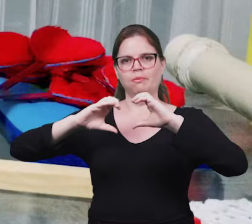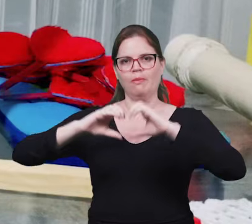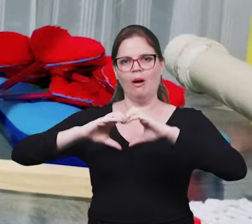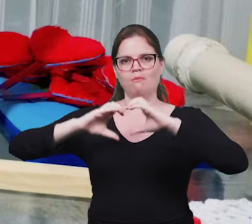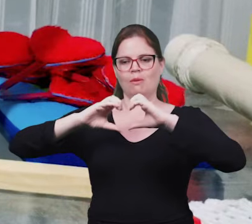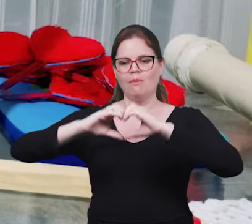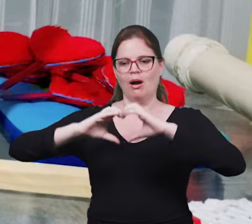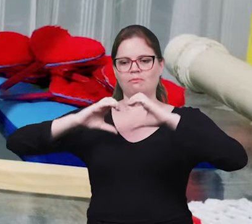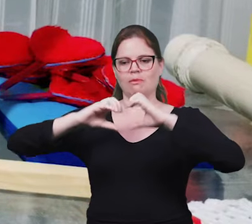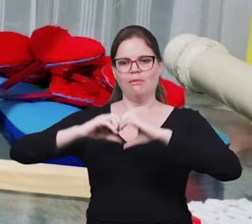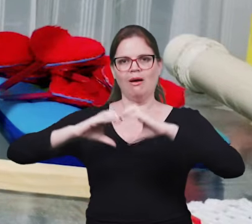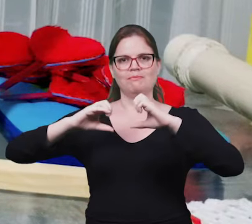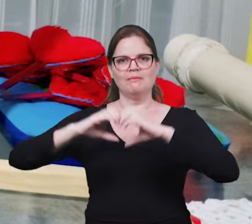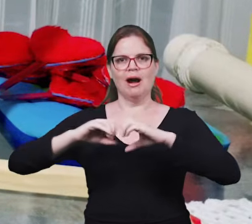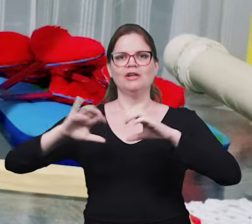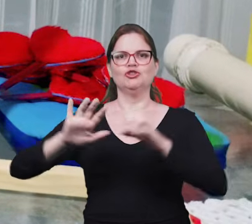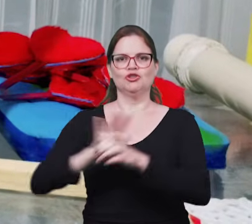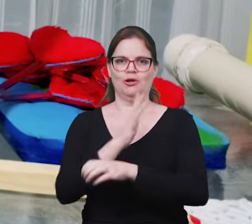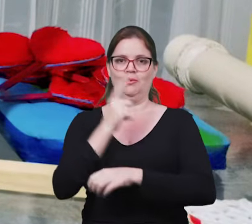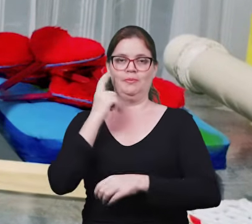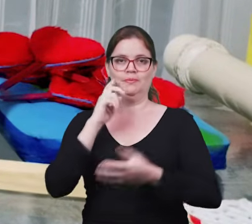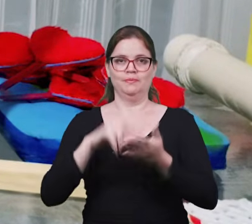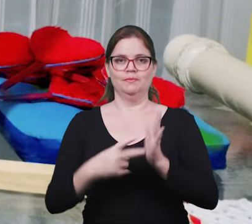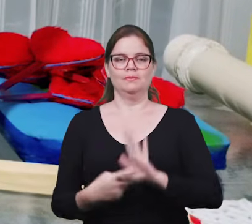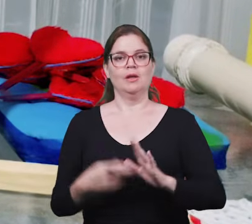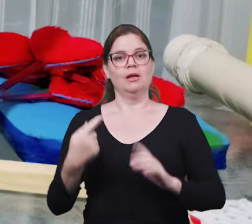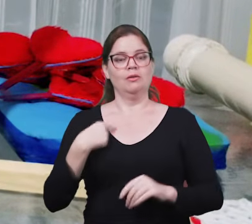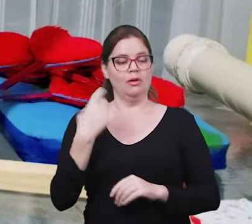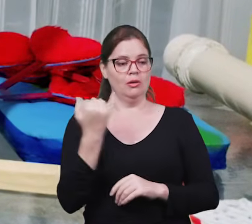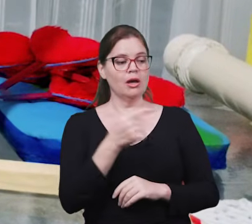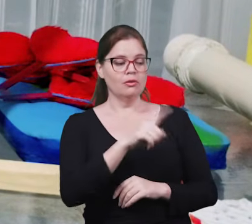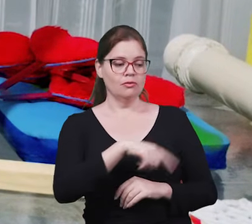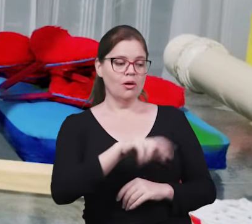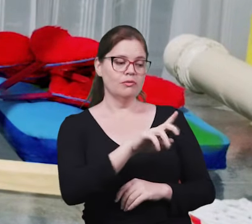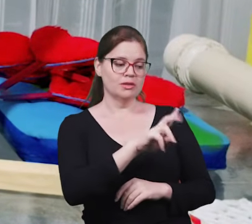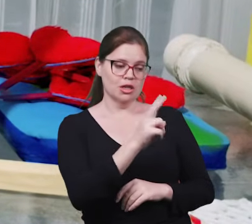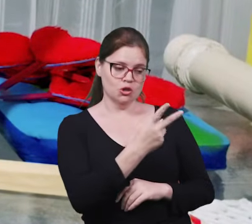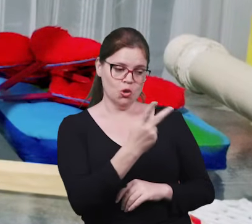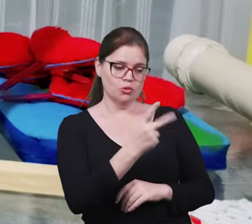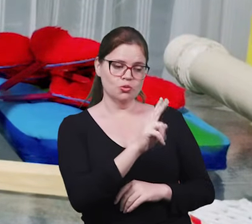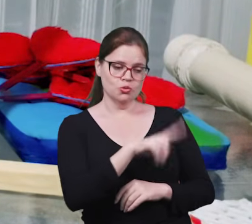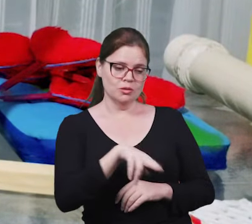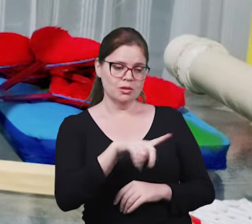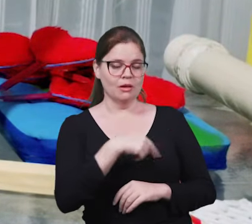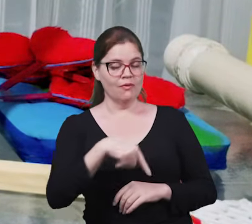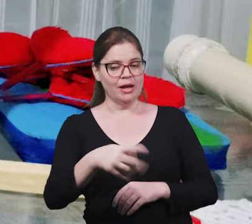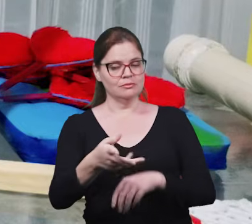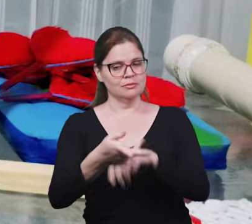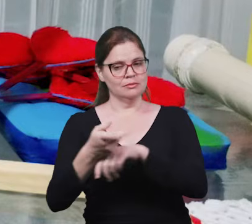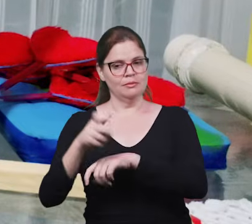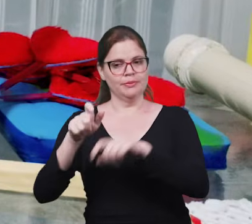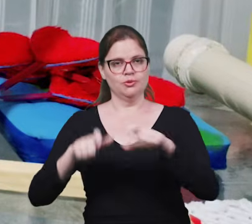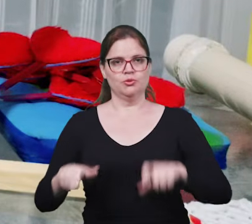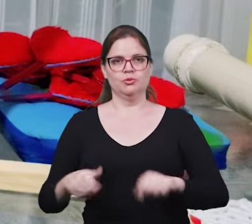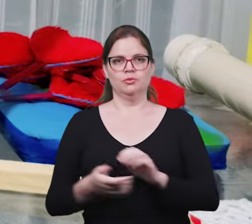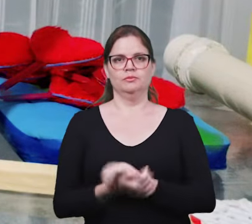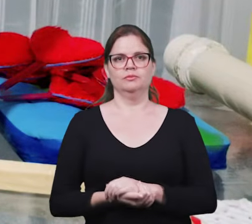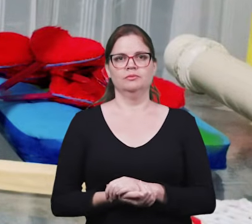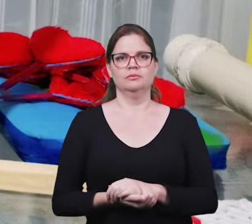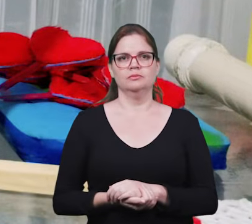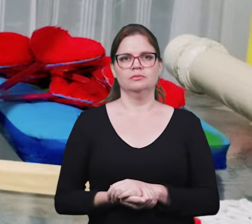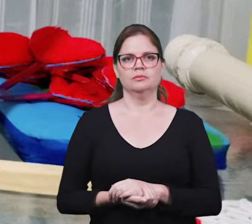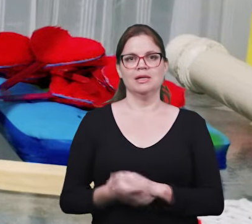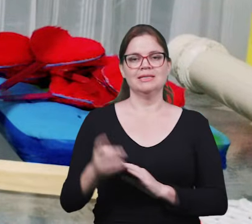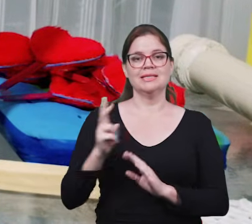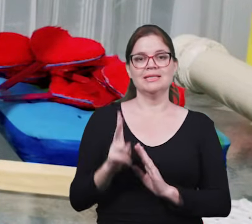corações e falou assim, ó, eu vos farei pescadores de homens. Sempre mostrar a transformação que o Senhor faz. O Senhor,